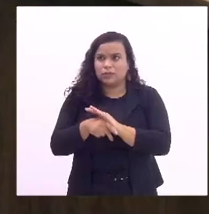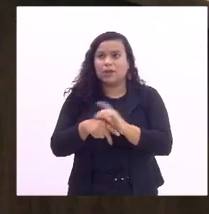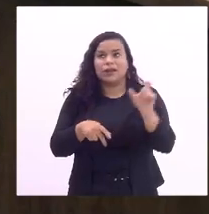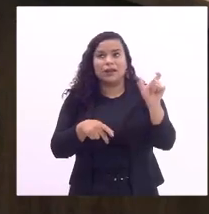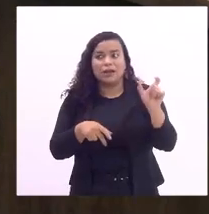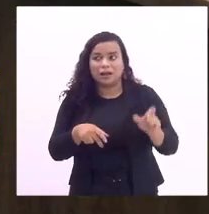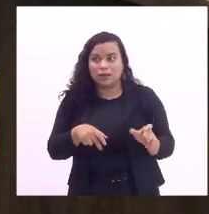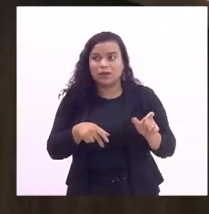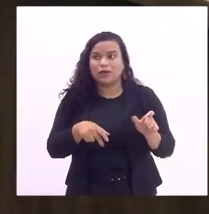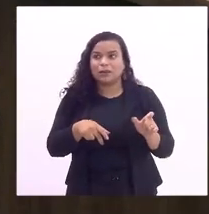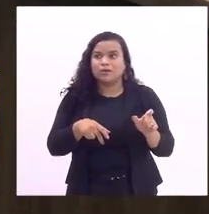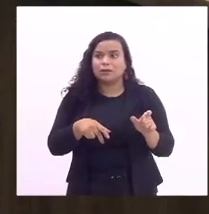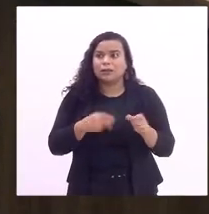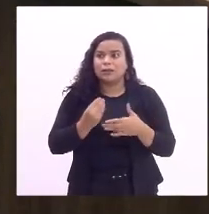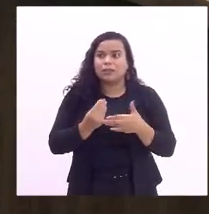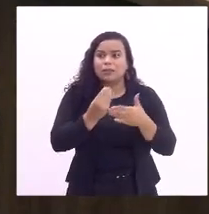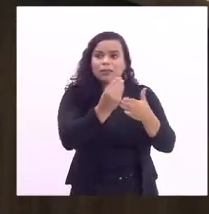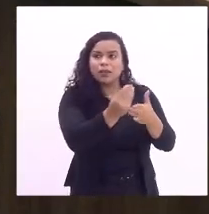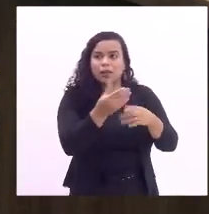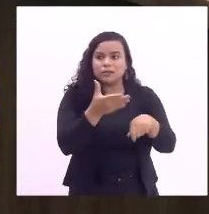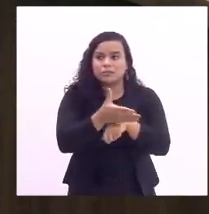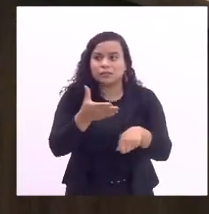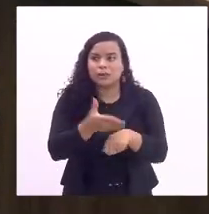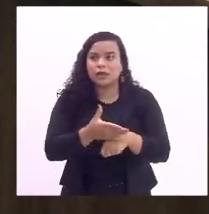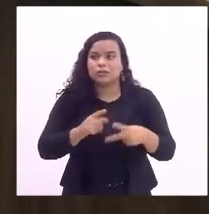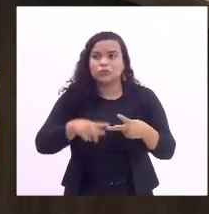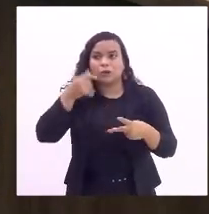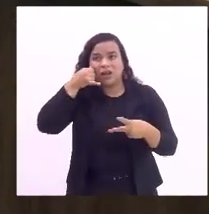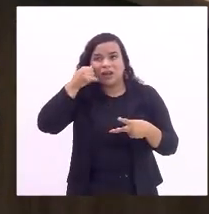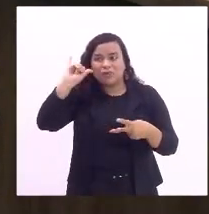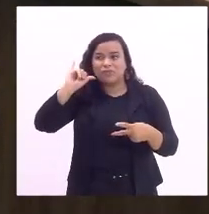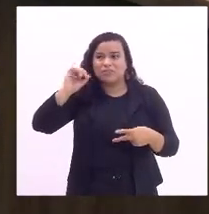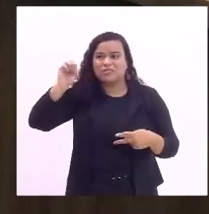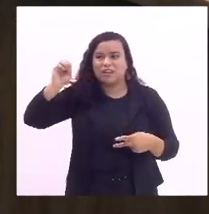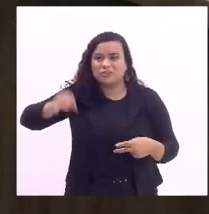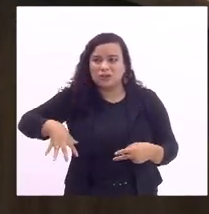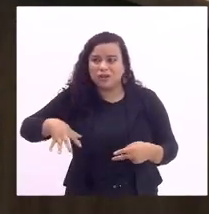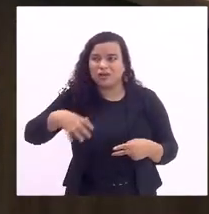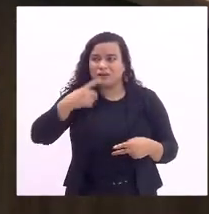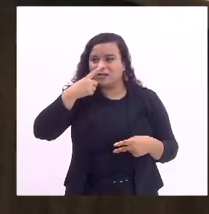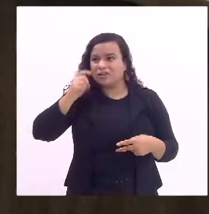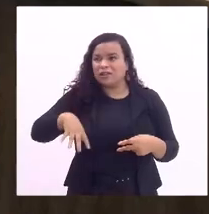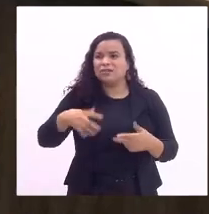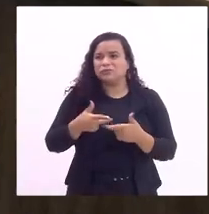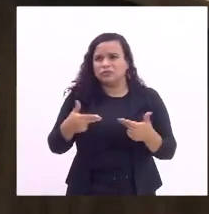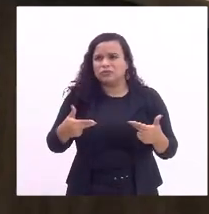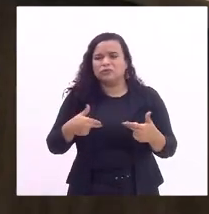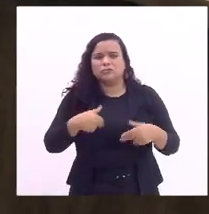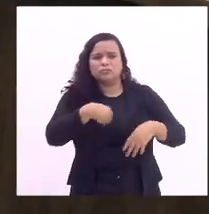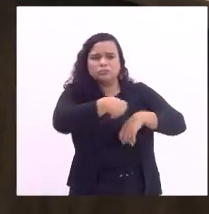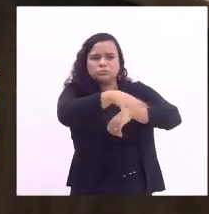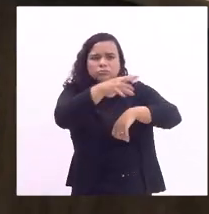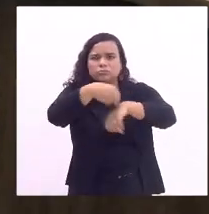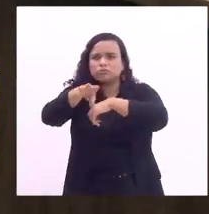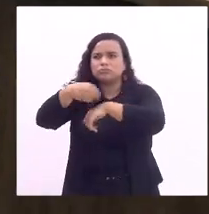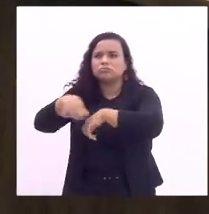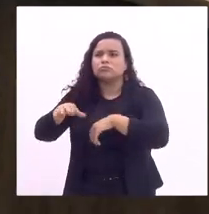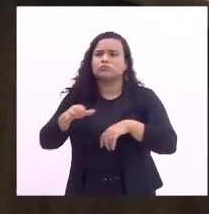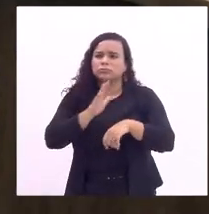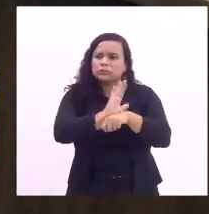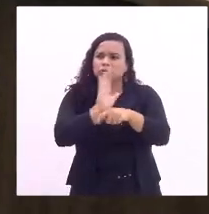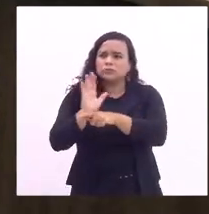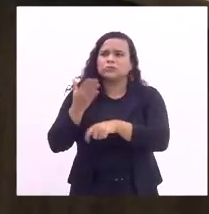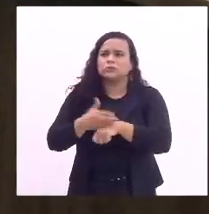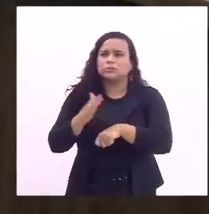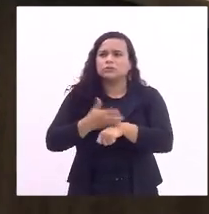vai promover o acesso, evitar o descarte inadequado, conscientizar, enfim. É